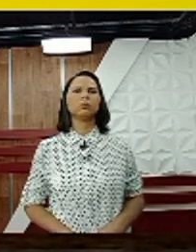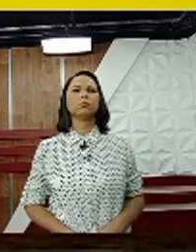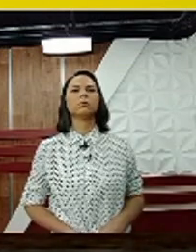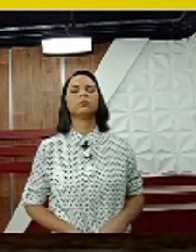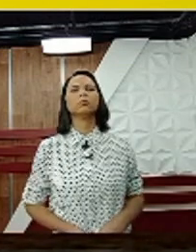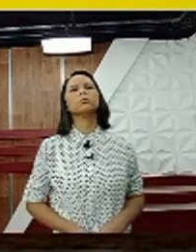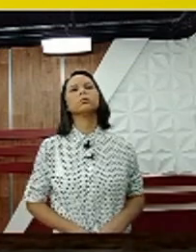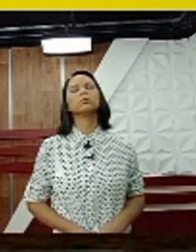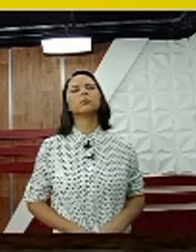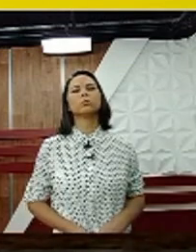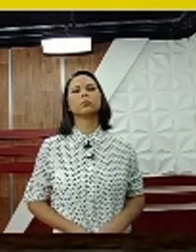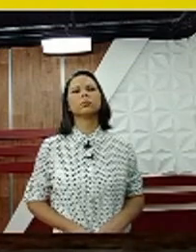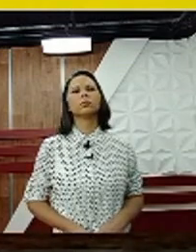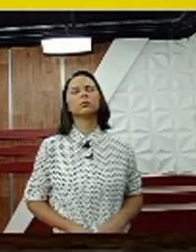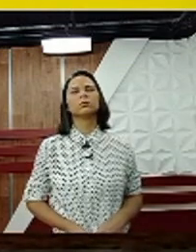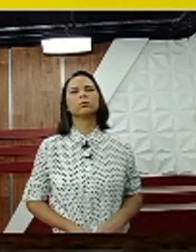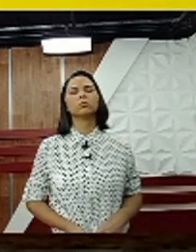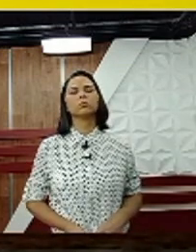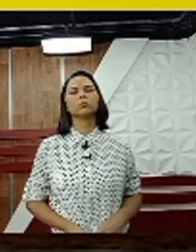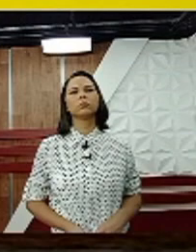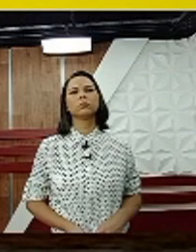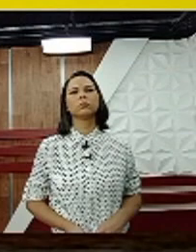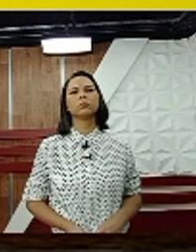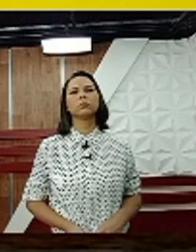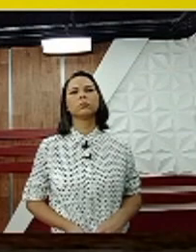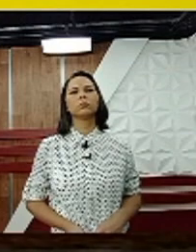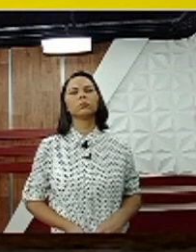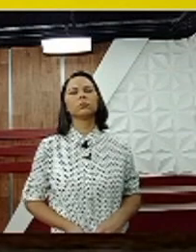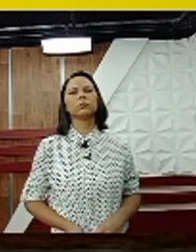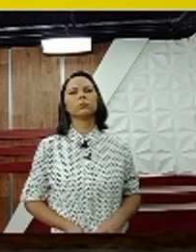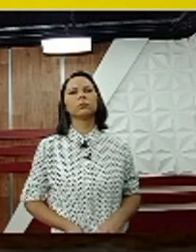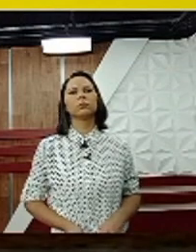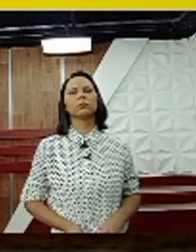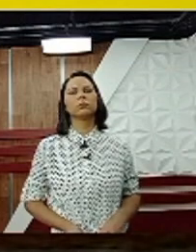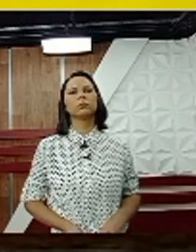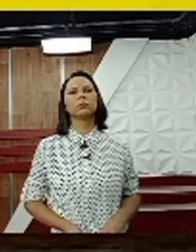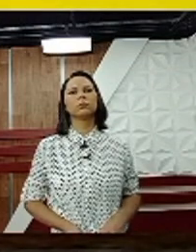estão em andamento, estão esperando a abertura da loja para a gente iniciar essa parceria.